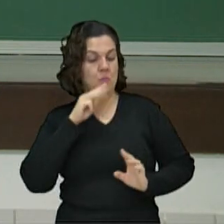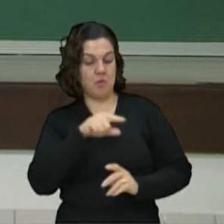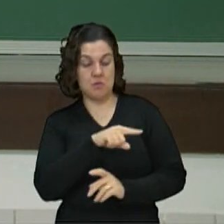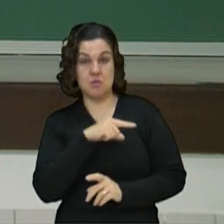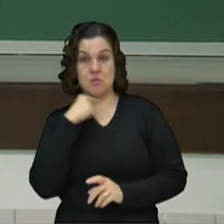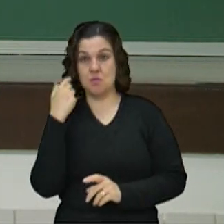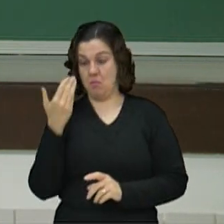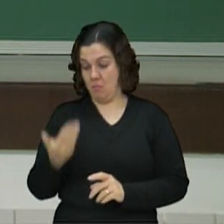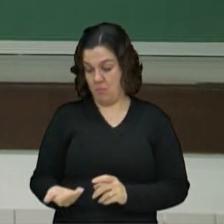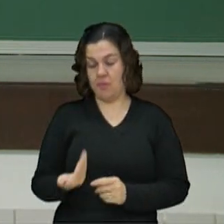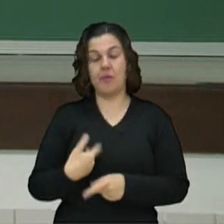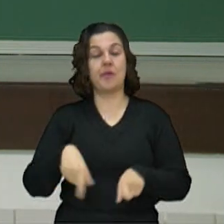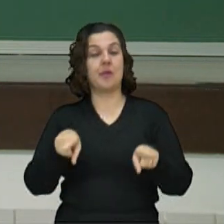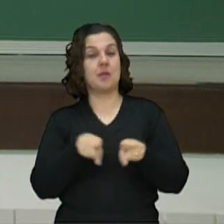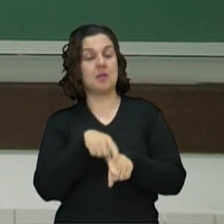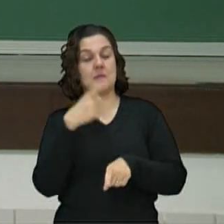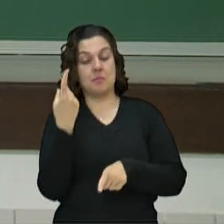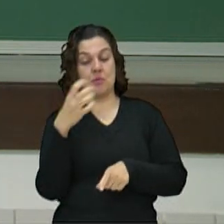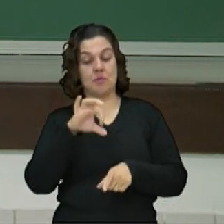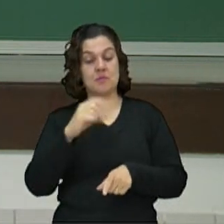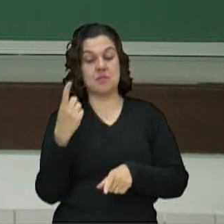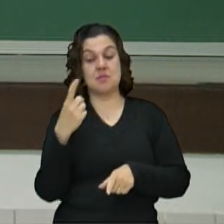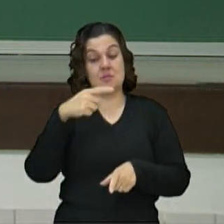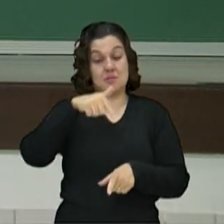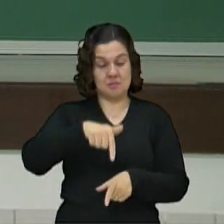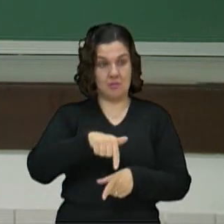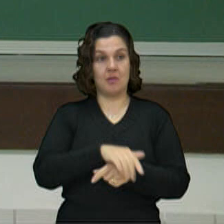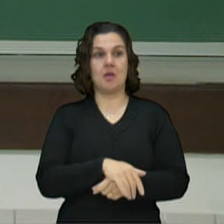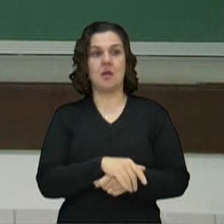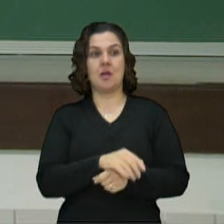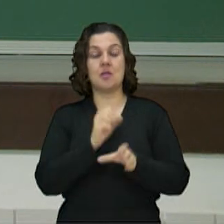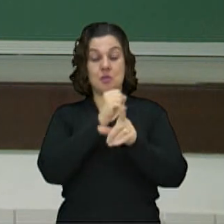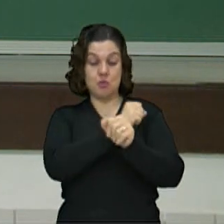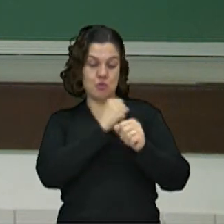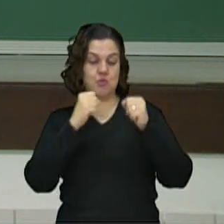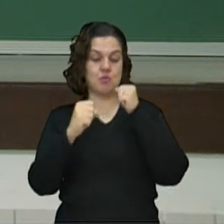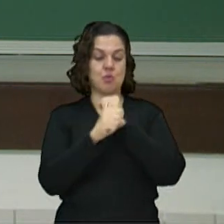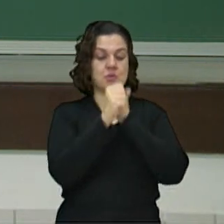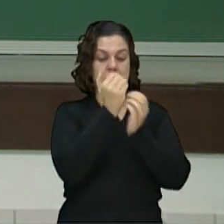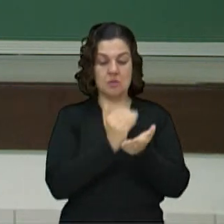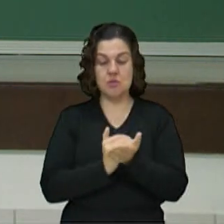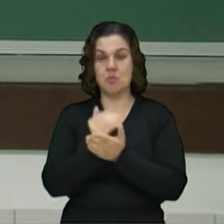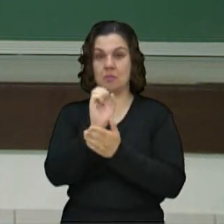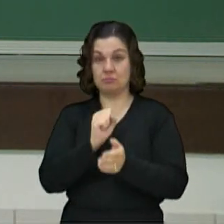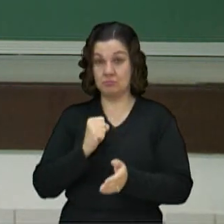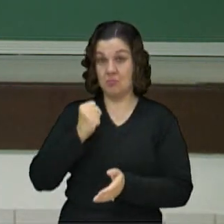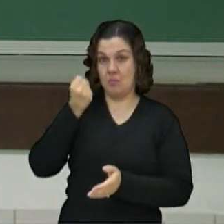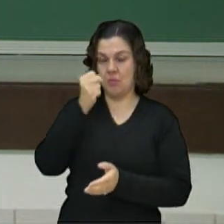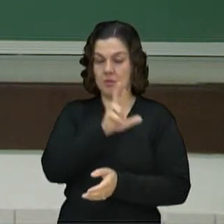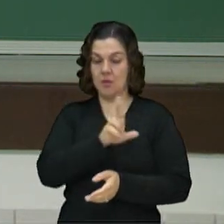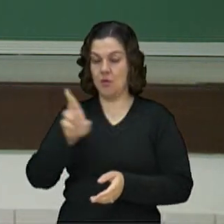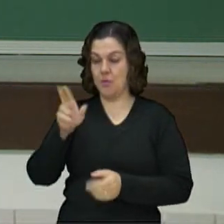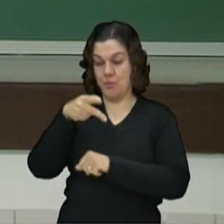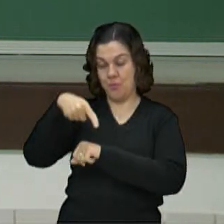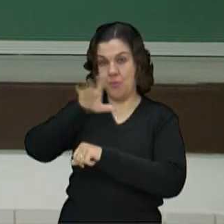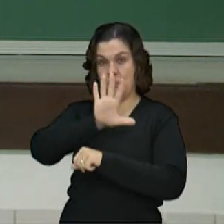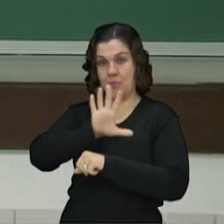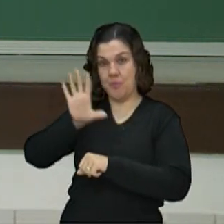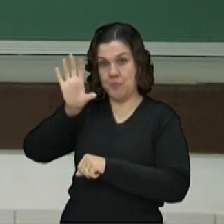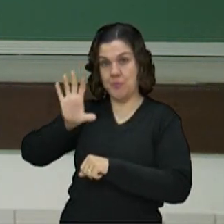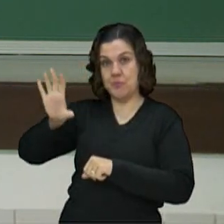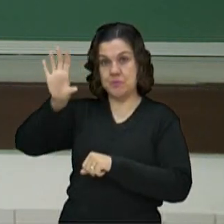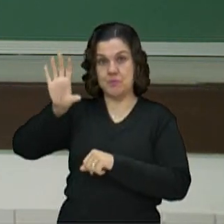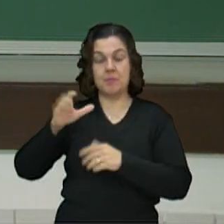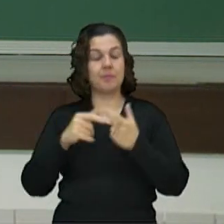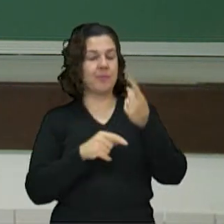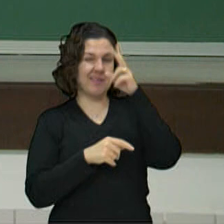mortos e, em 1917, o socialismo ganhando o poder na Rússia, tomando o poder lá.